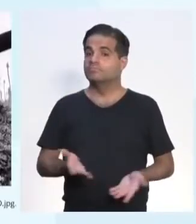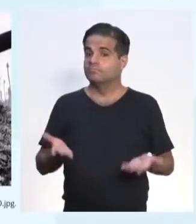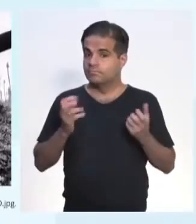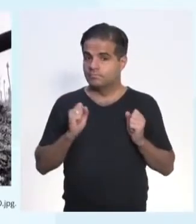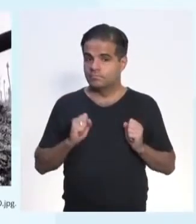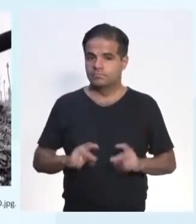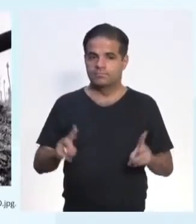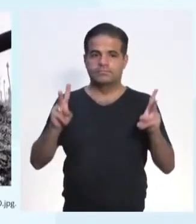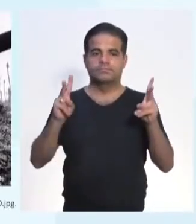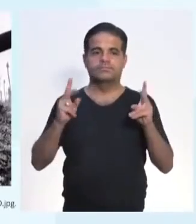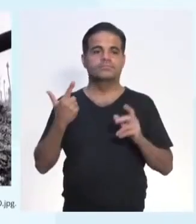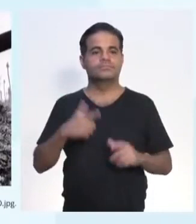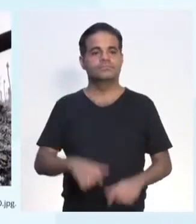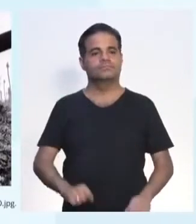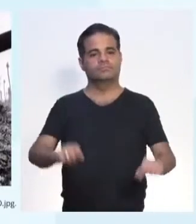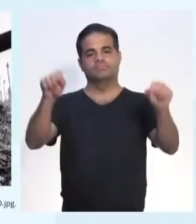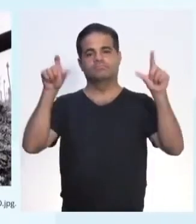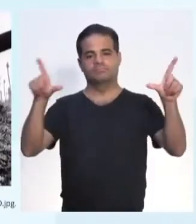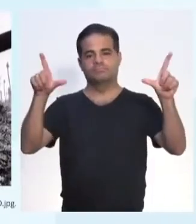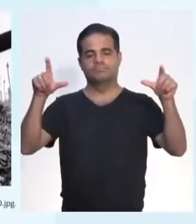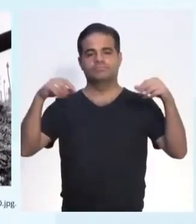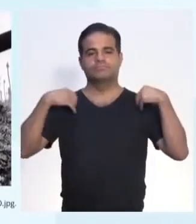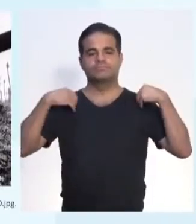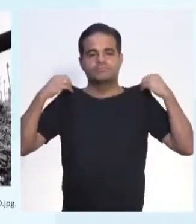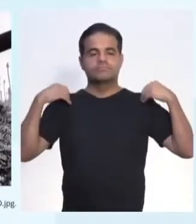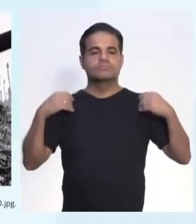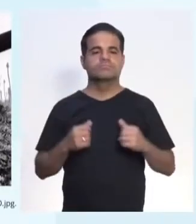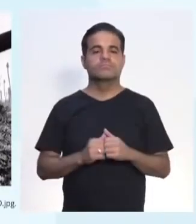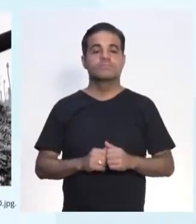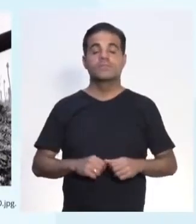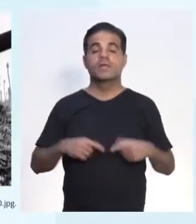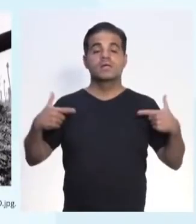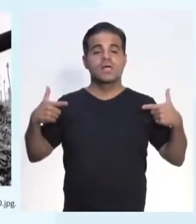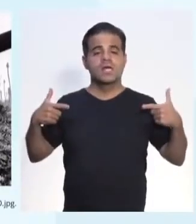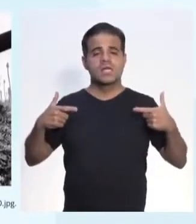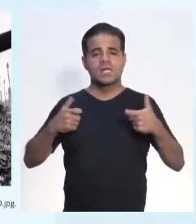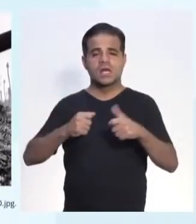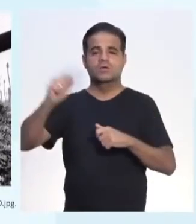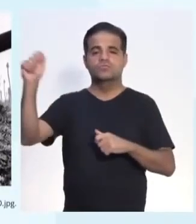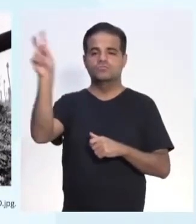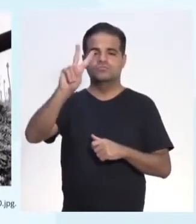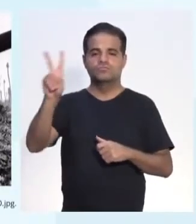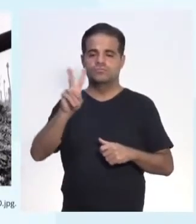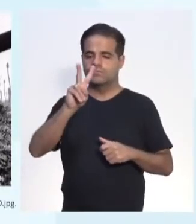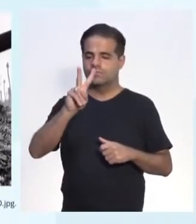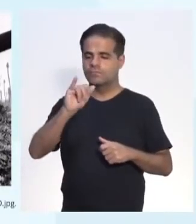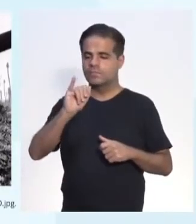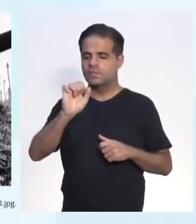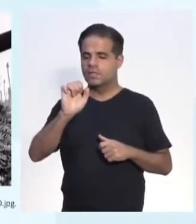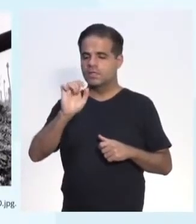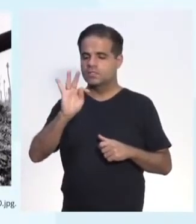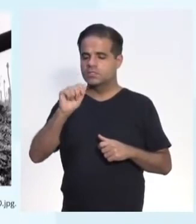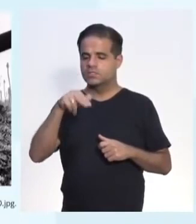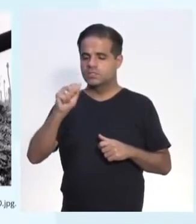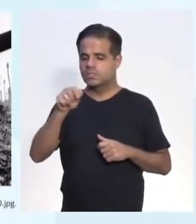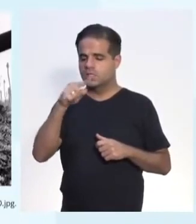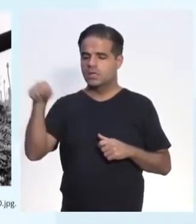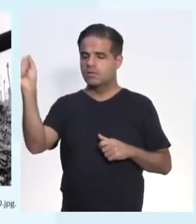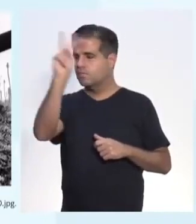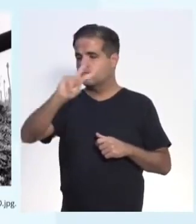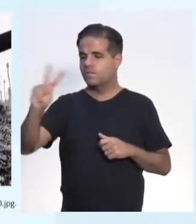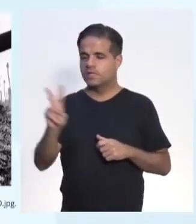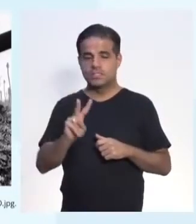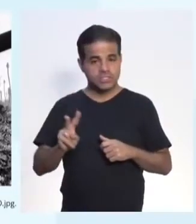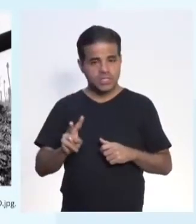continuar. Próxima tela. A Guerra do Vietnã também é um desdobramento da Guerra